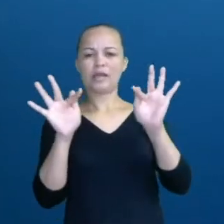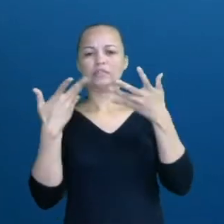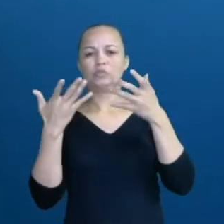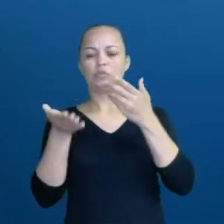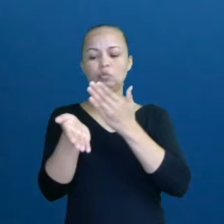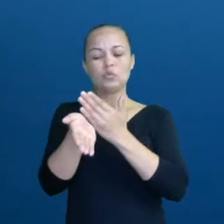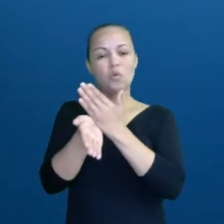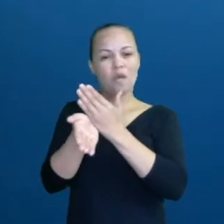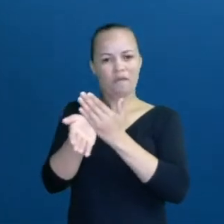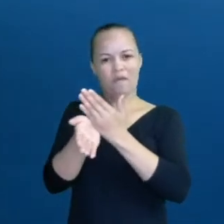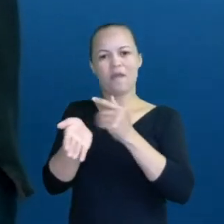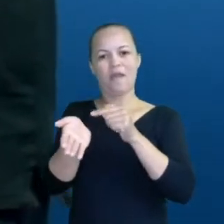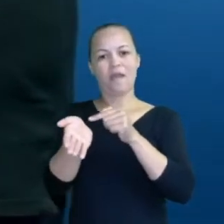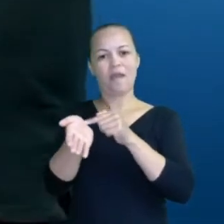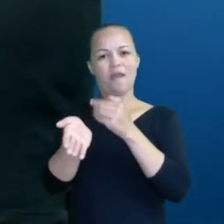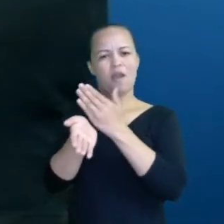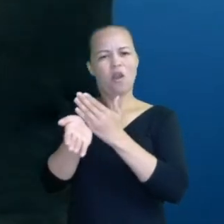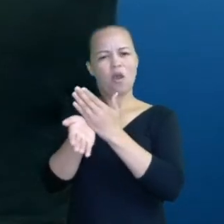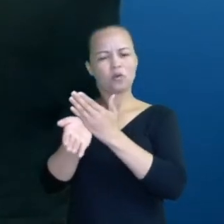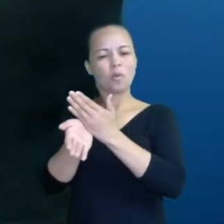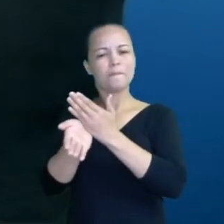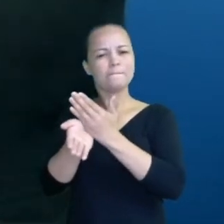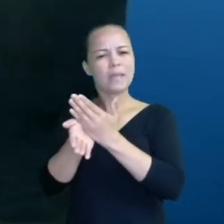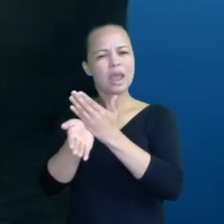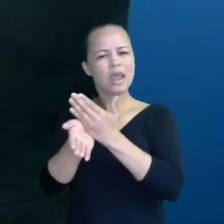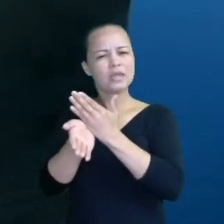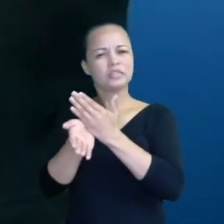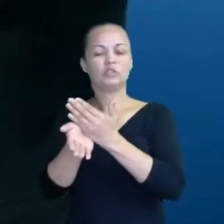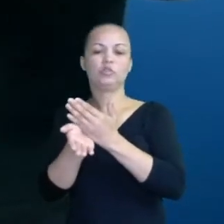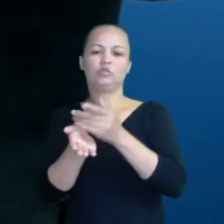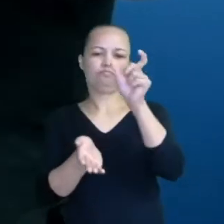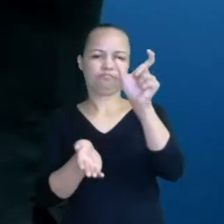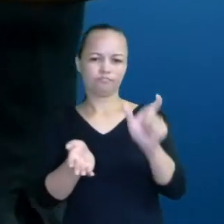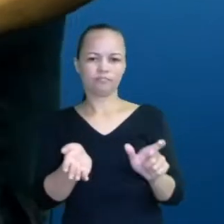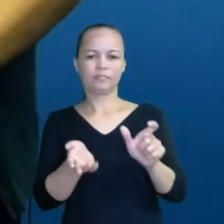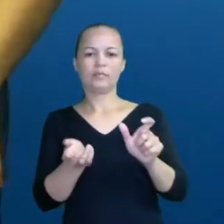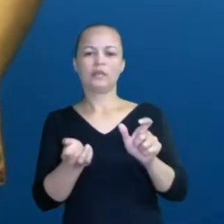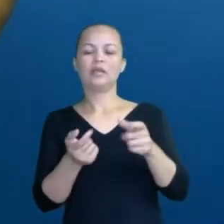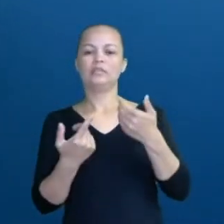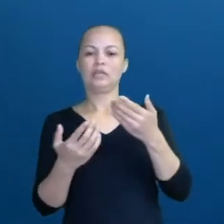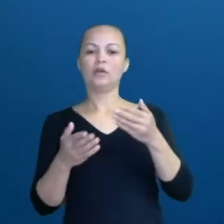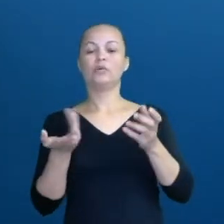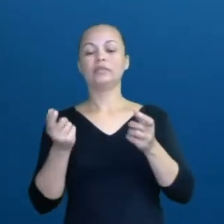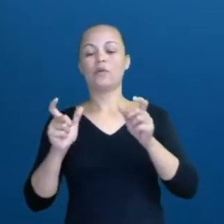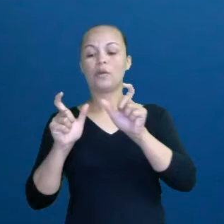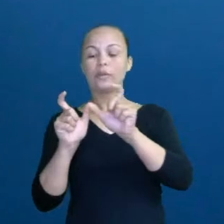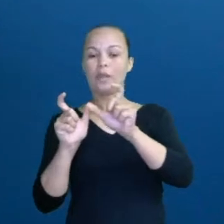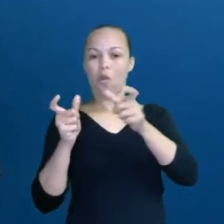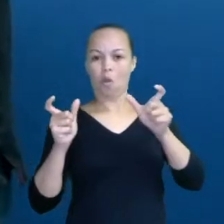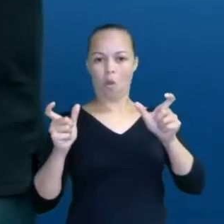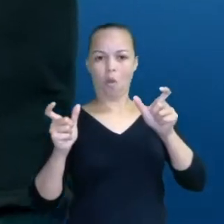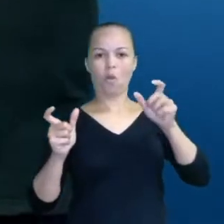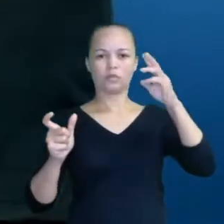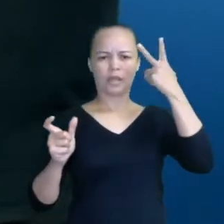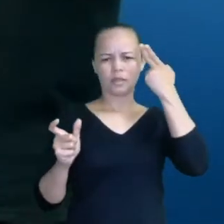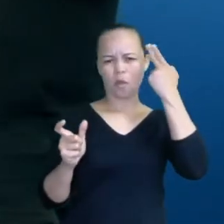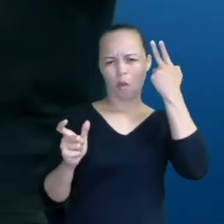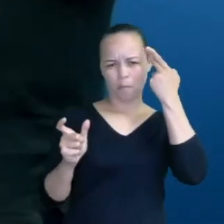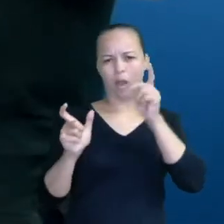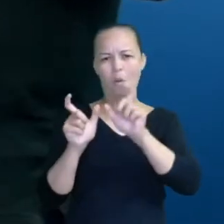no início. Então, é o que nós chamamos de ordem direta da frase, quando o sujeito ele aparece logo no começo da